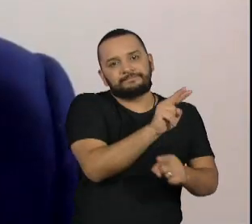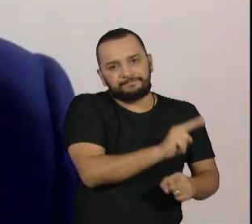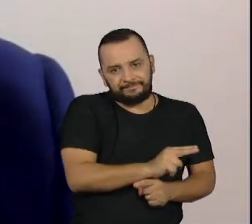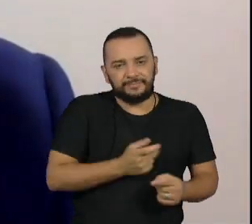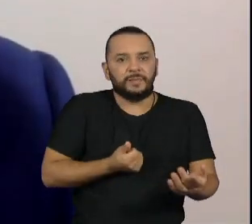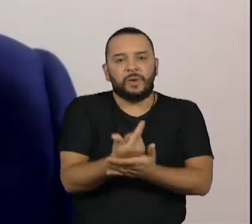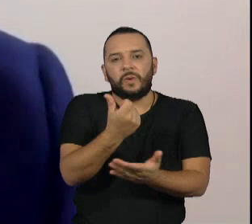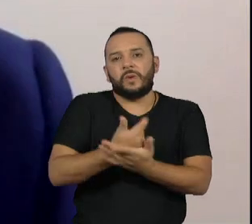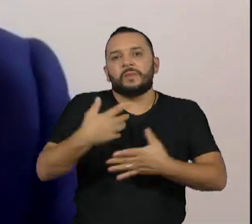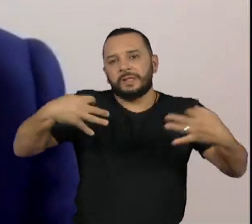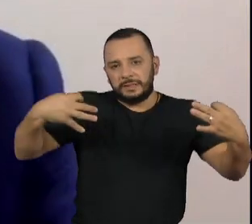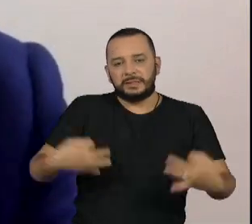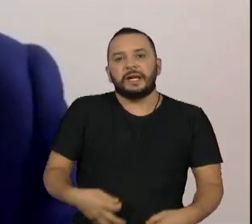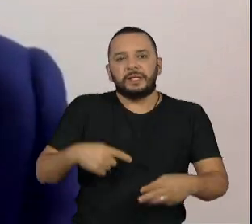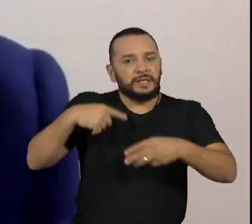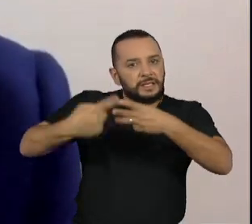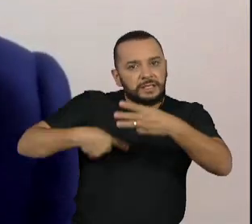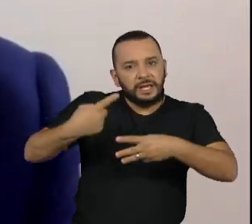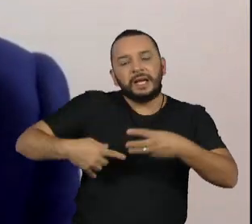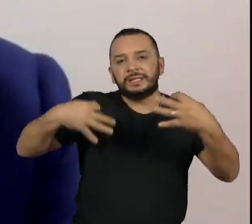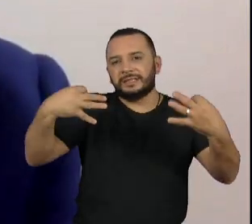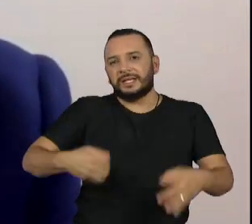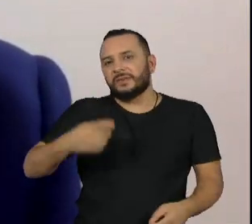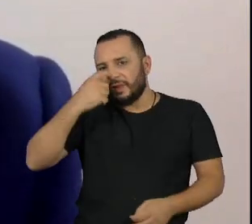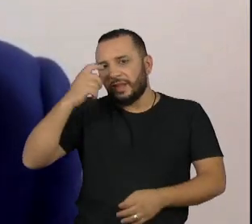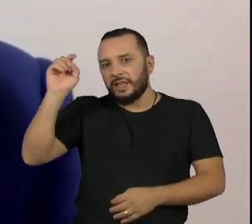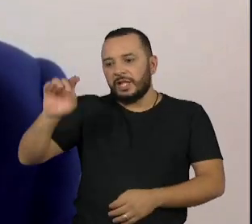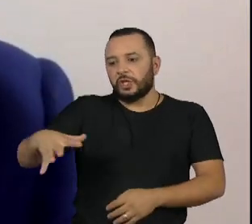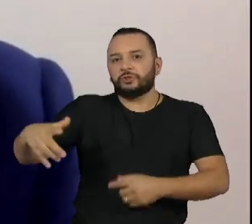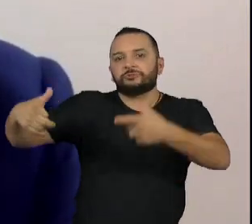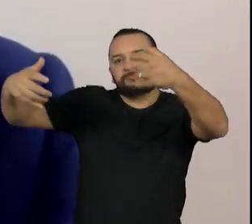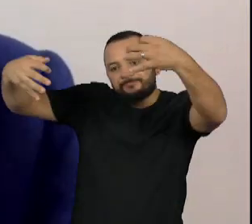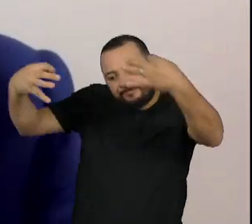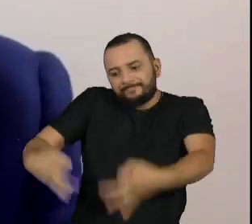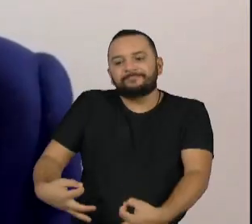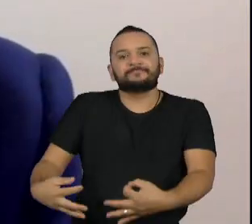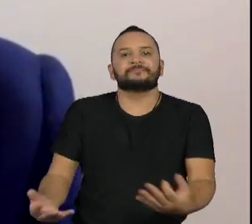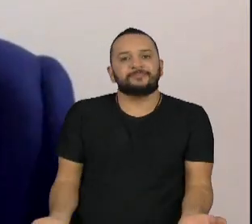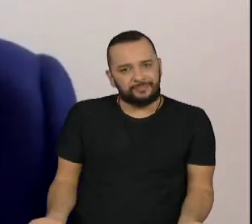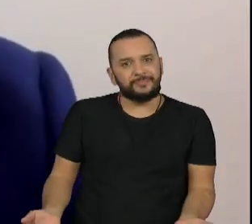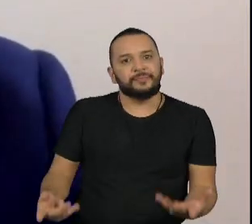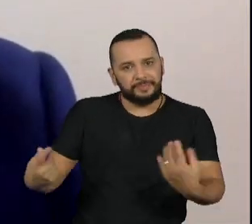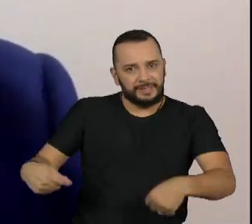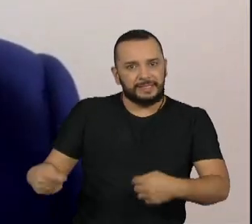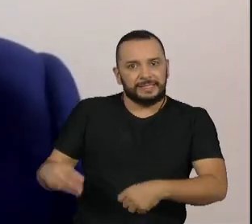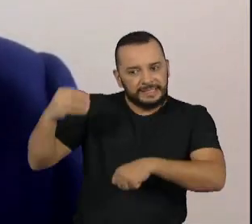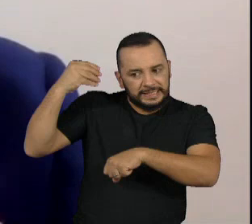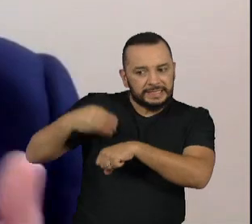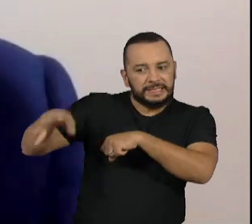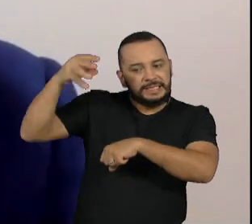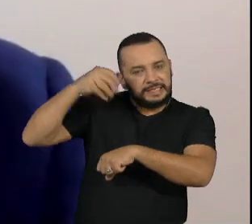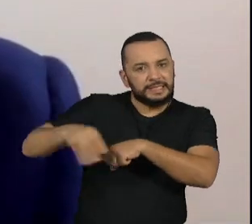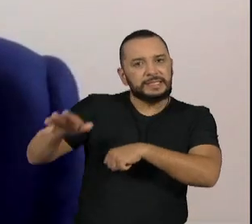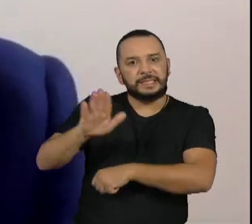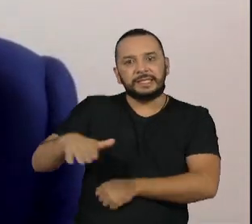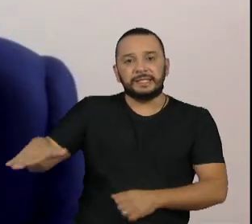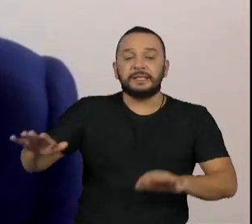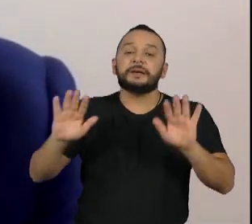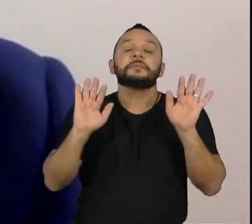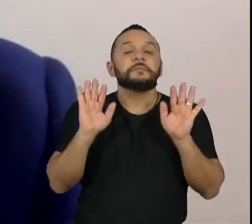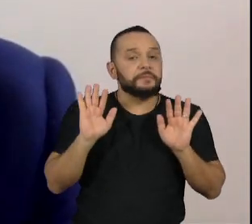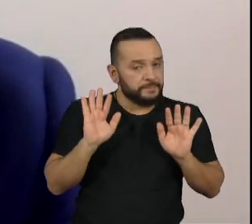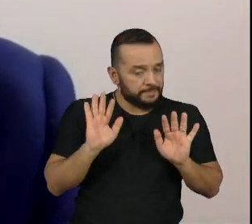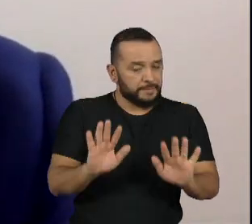de consumo. Mas para que eles façam as melhores opções de consumo, também precisamos que a indústria coloque